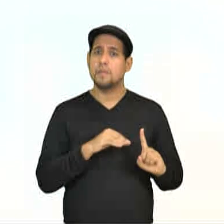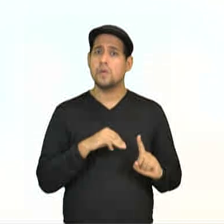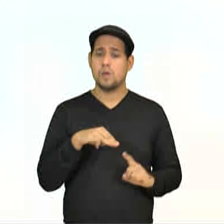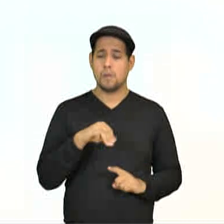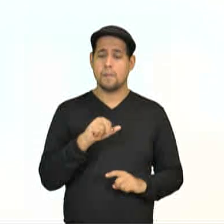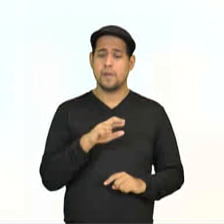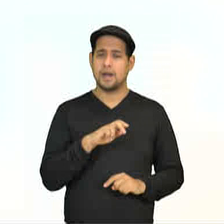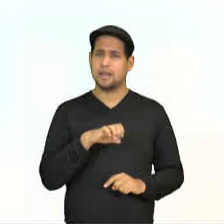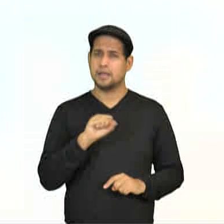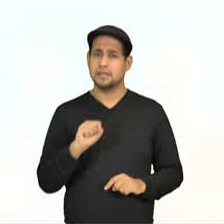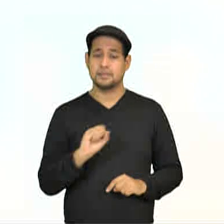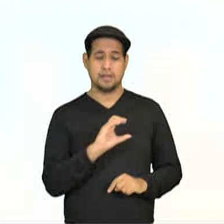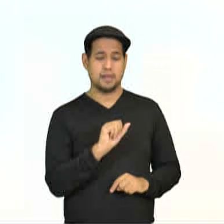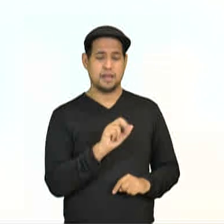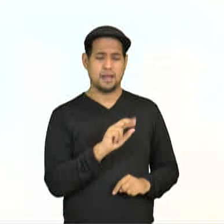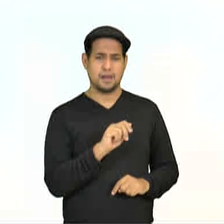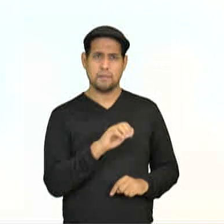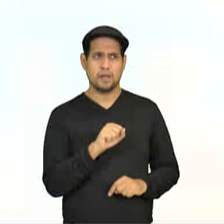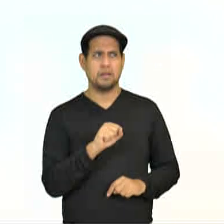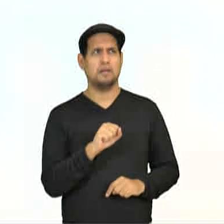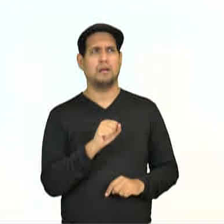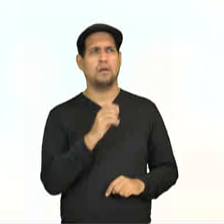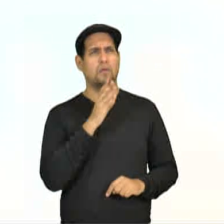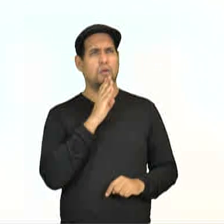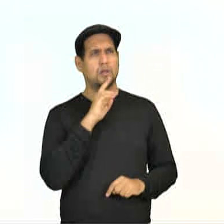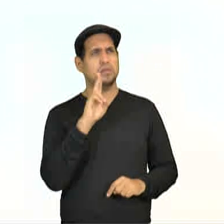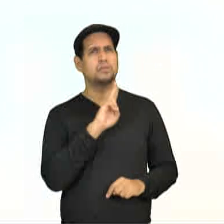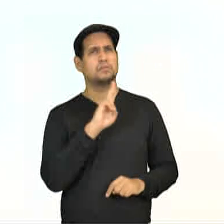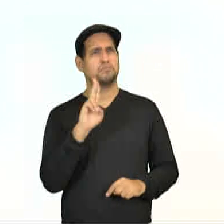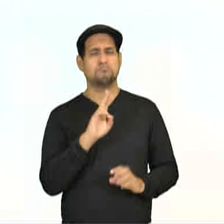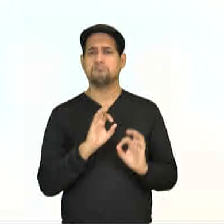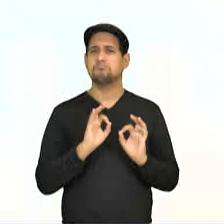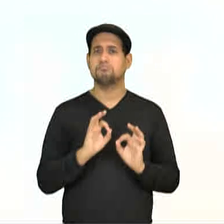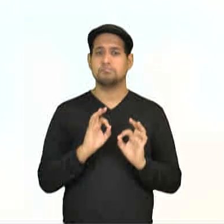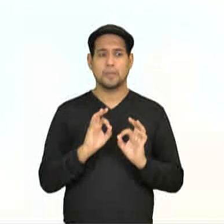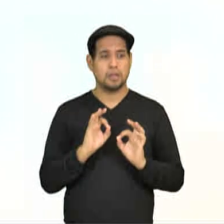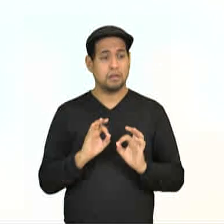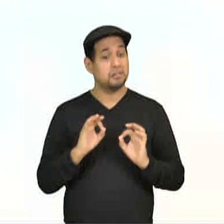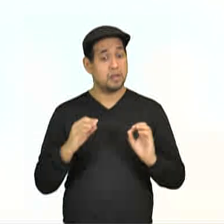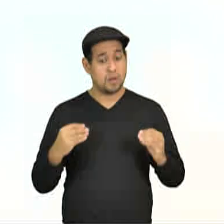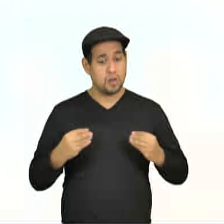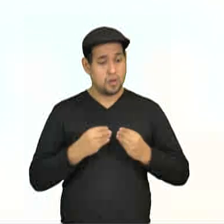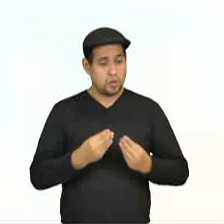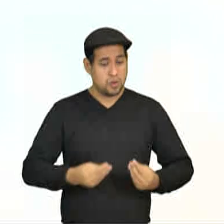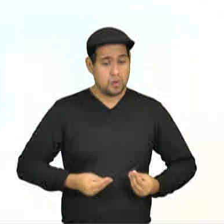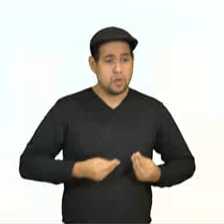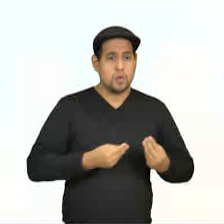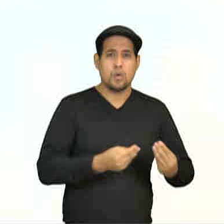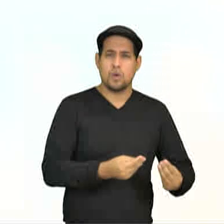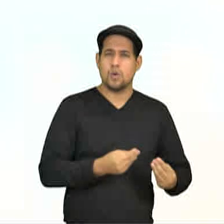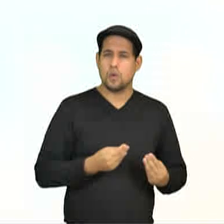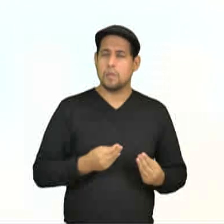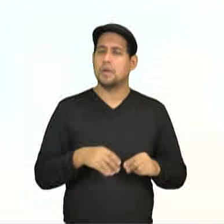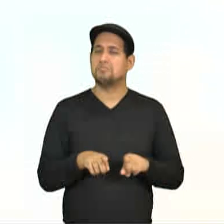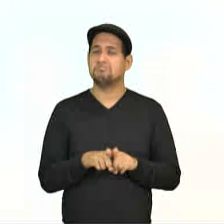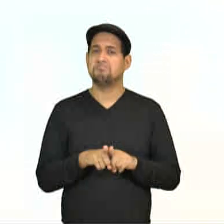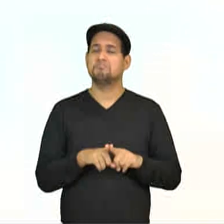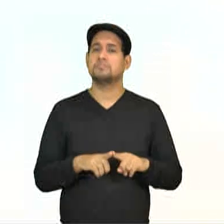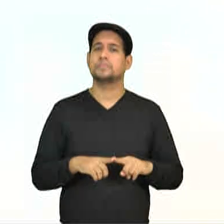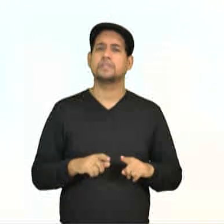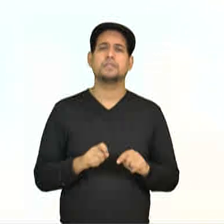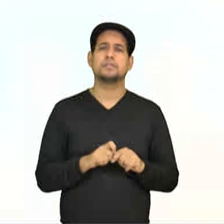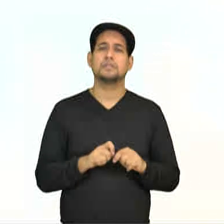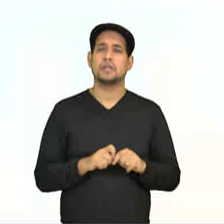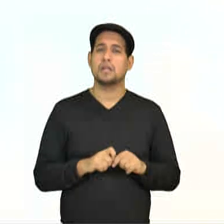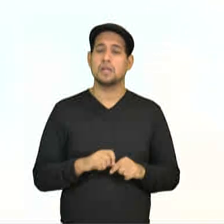Carabás. O rei, reconhecendo o nome do Marquês, prontamente empresta ao jovem nobres roupas,